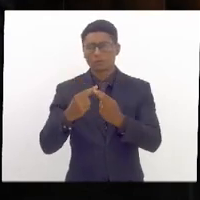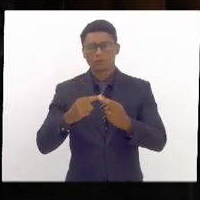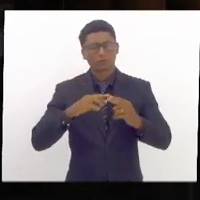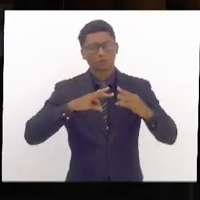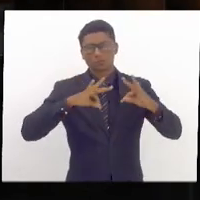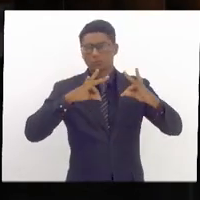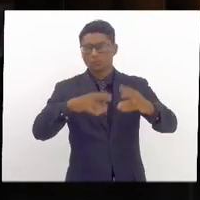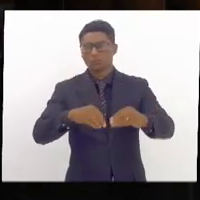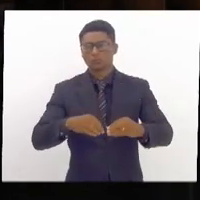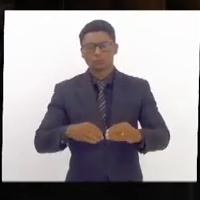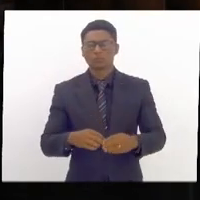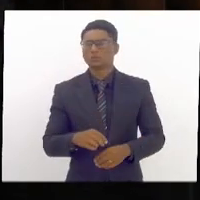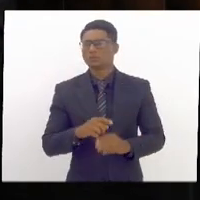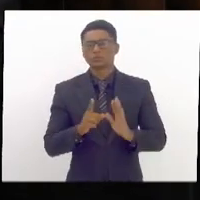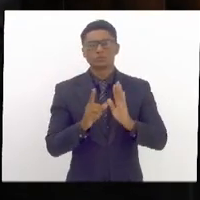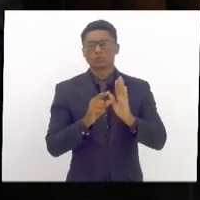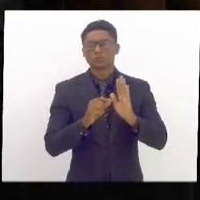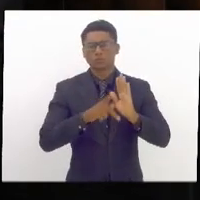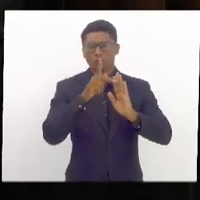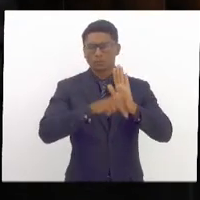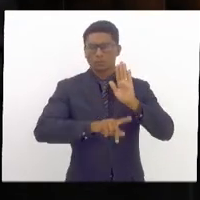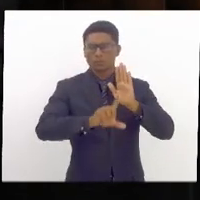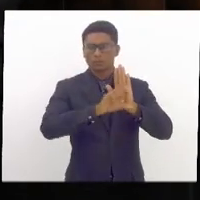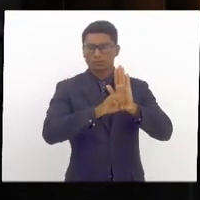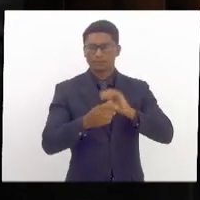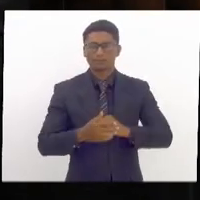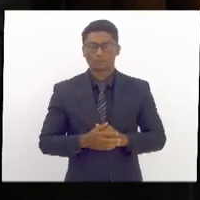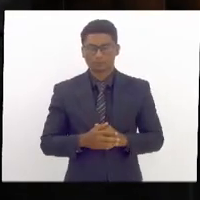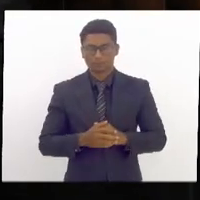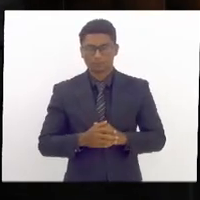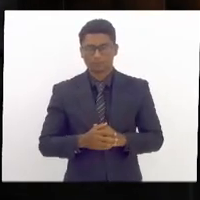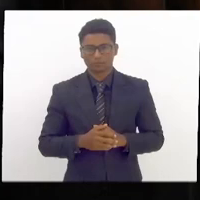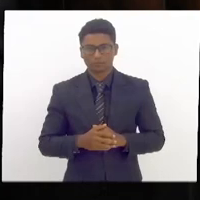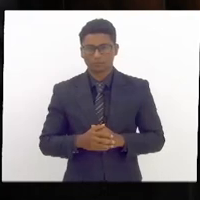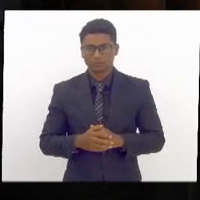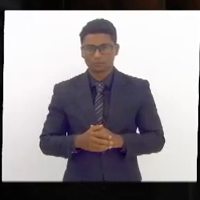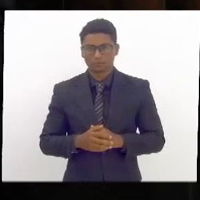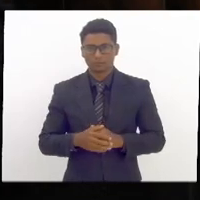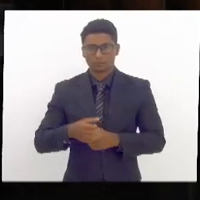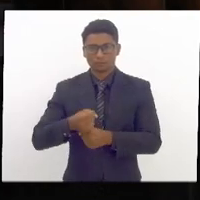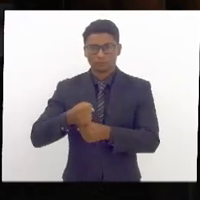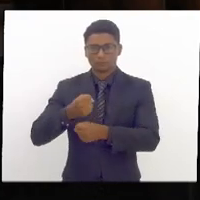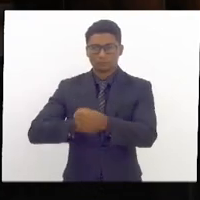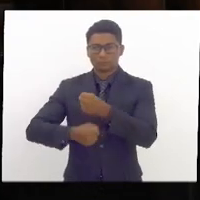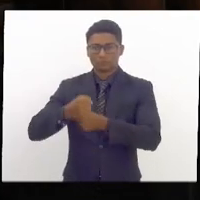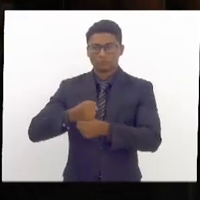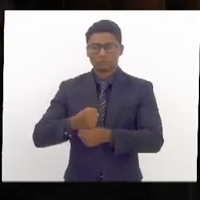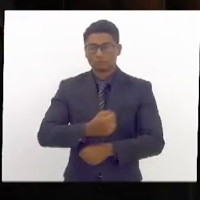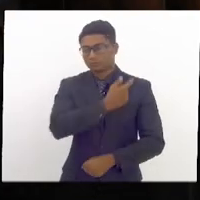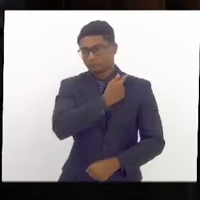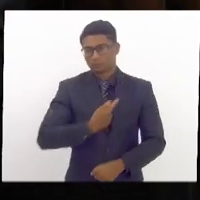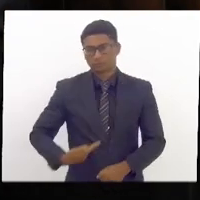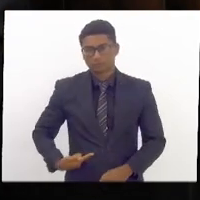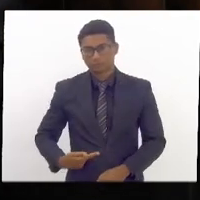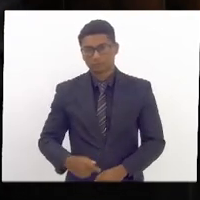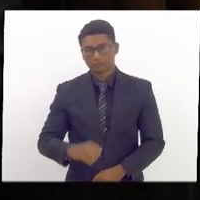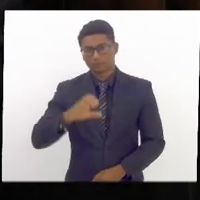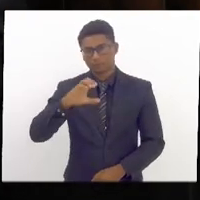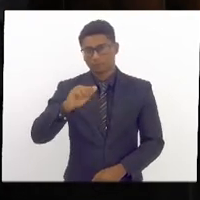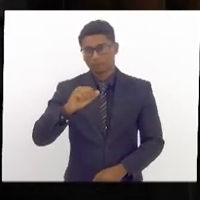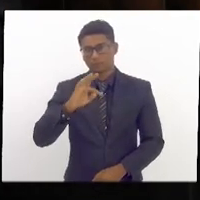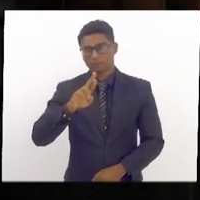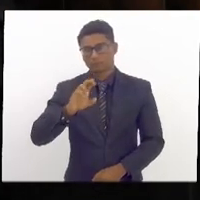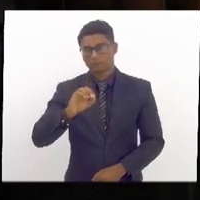sobre o projeto enviado, na verdade, o conjunto de projetos enviado no ano passado pelo governador Cláudio Castro, conhecido